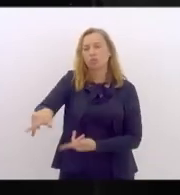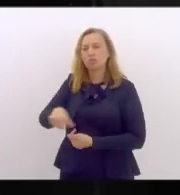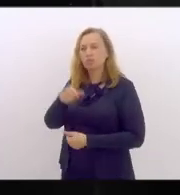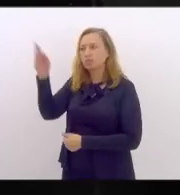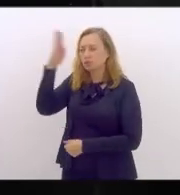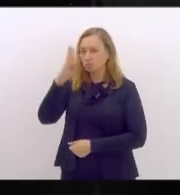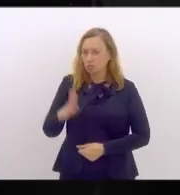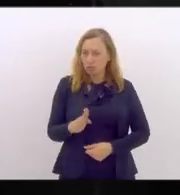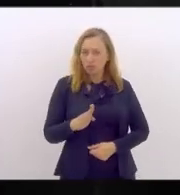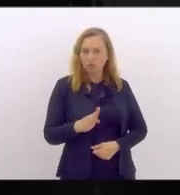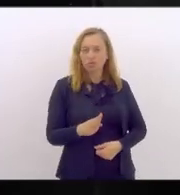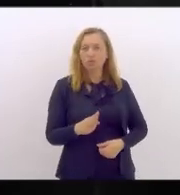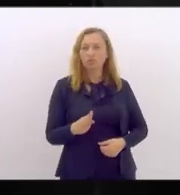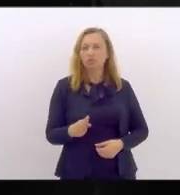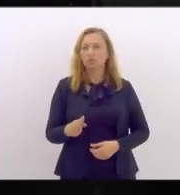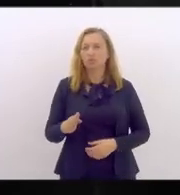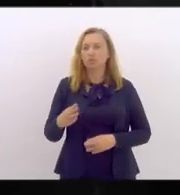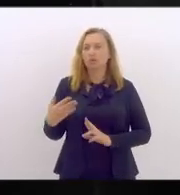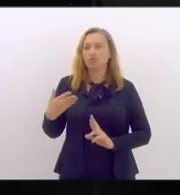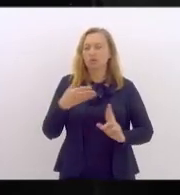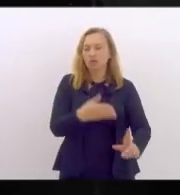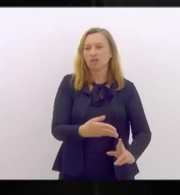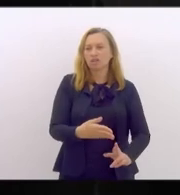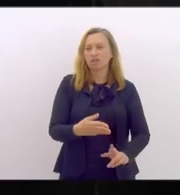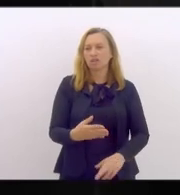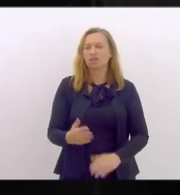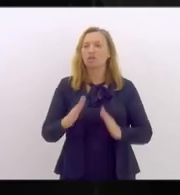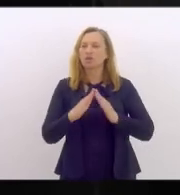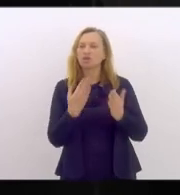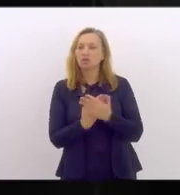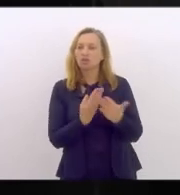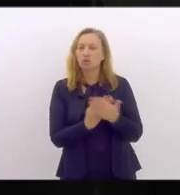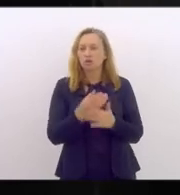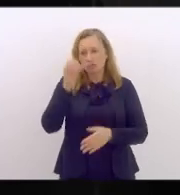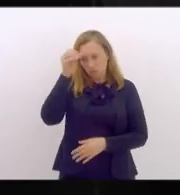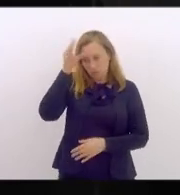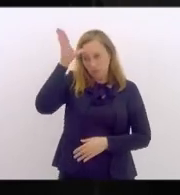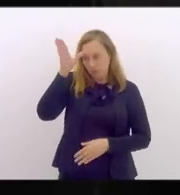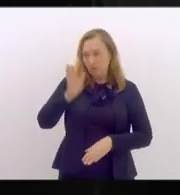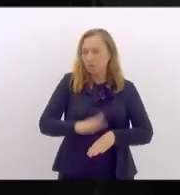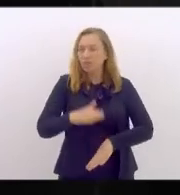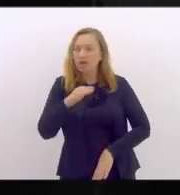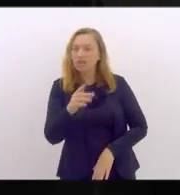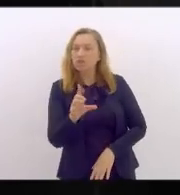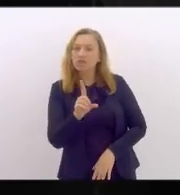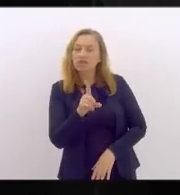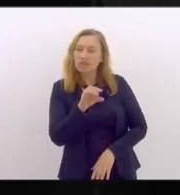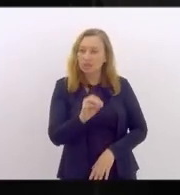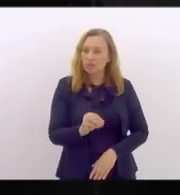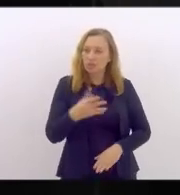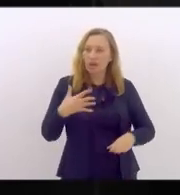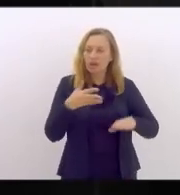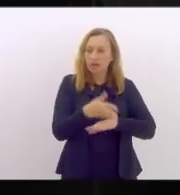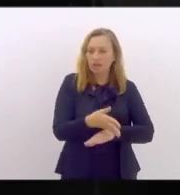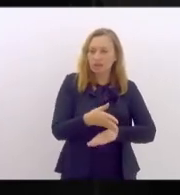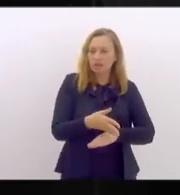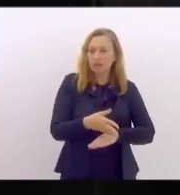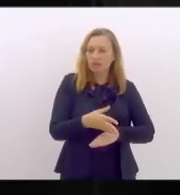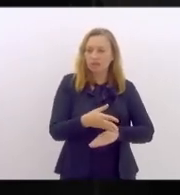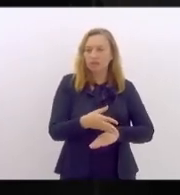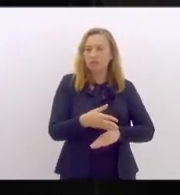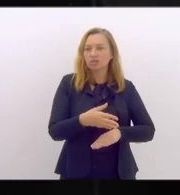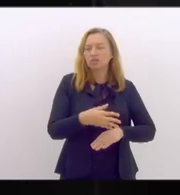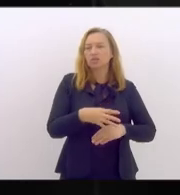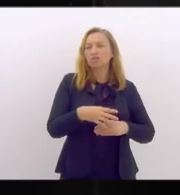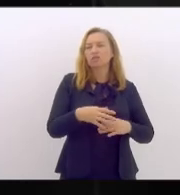excelente escola de produção de conhecimento no campo de educação infantil já demonstraram que quanto mais cedo a criança se envolve no